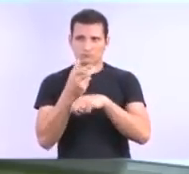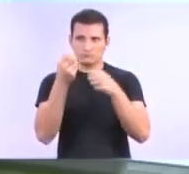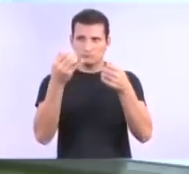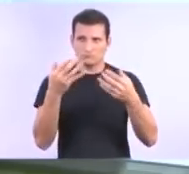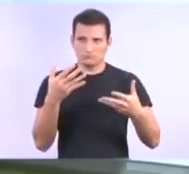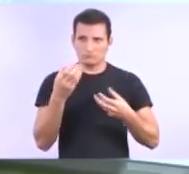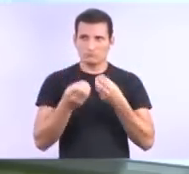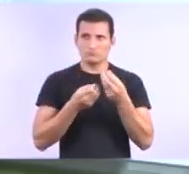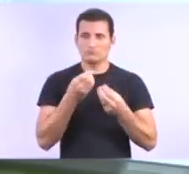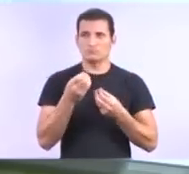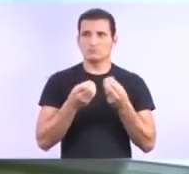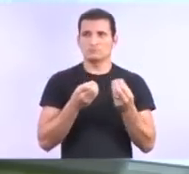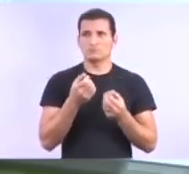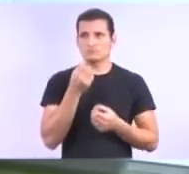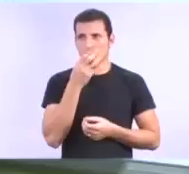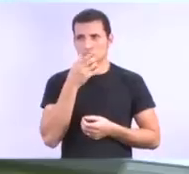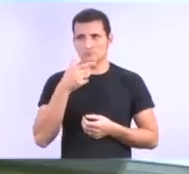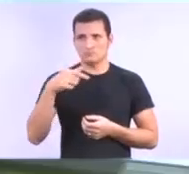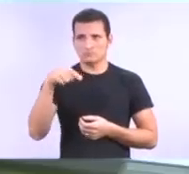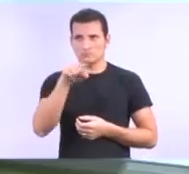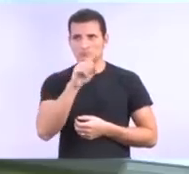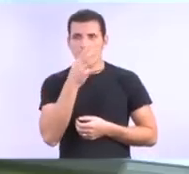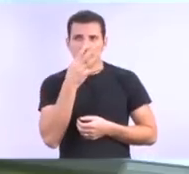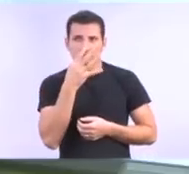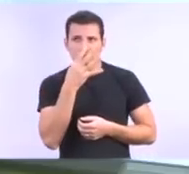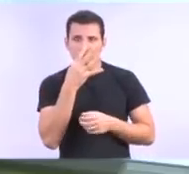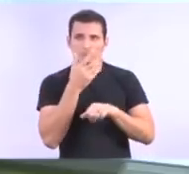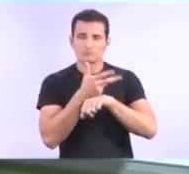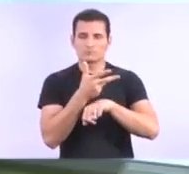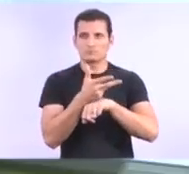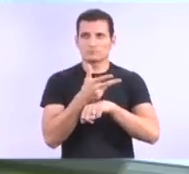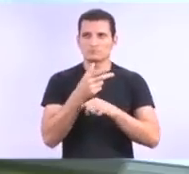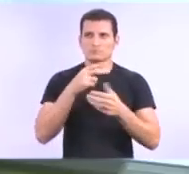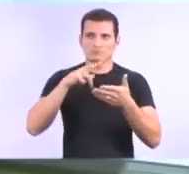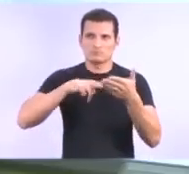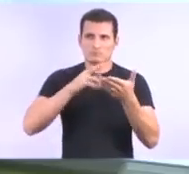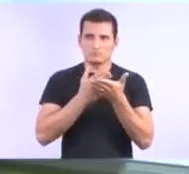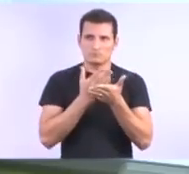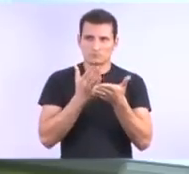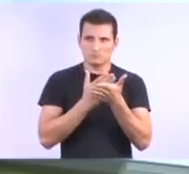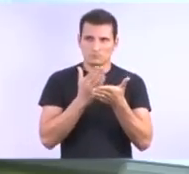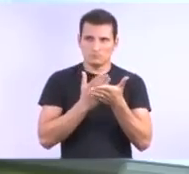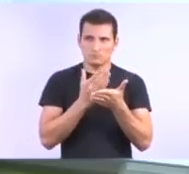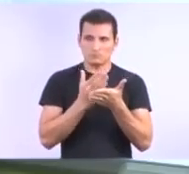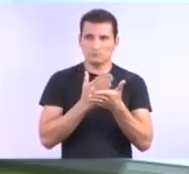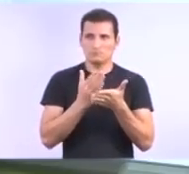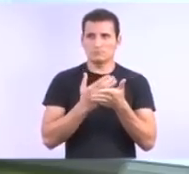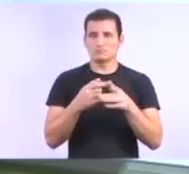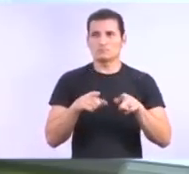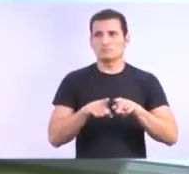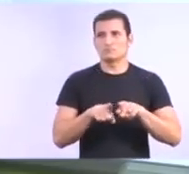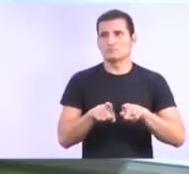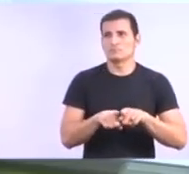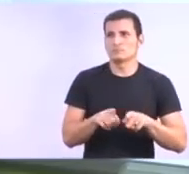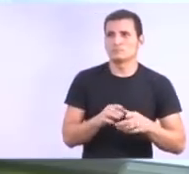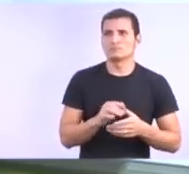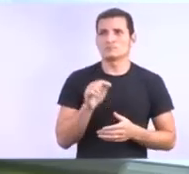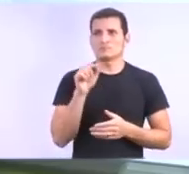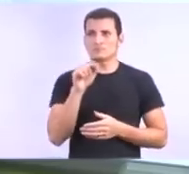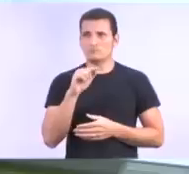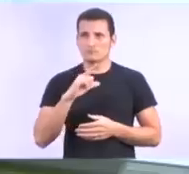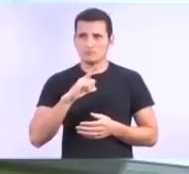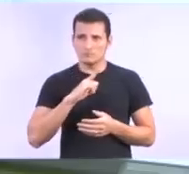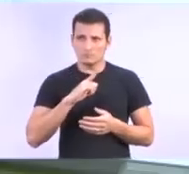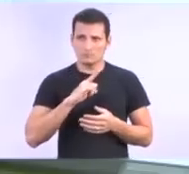vocês assistirem esse vídeo, lerem o livro, o guia de estudo de vocês. Lá tem exercício